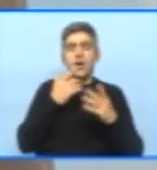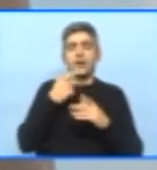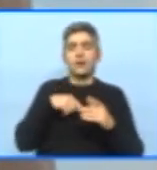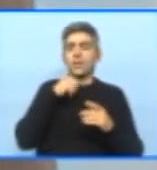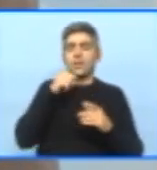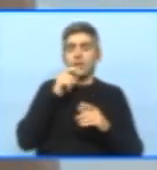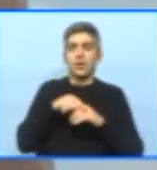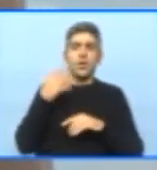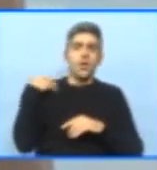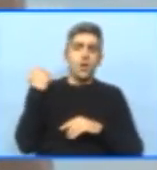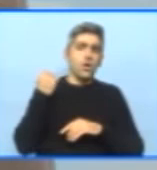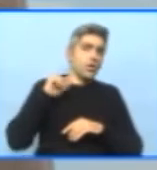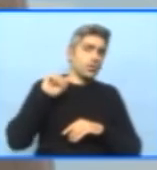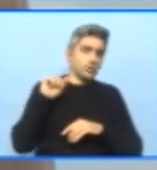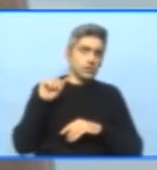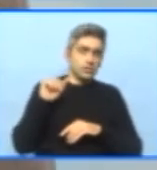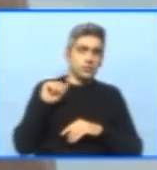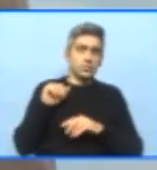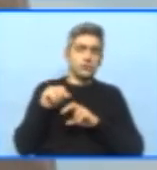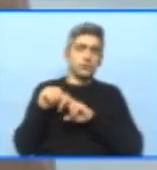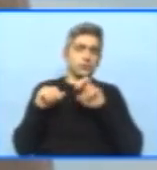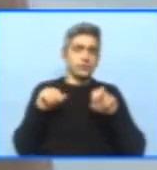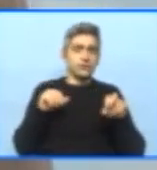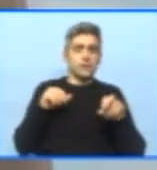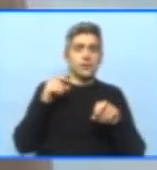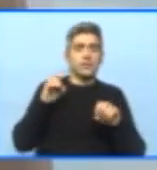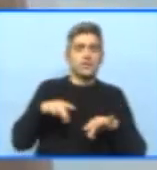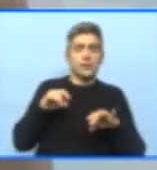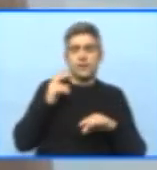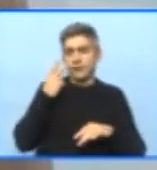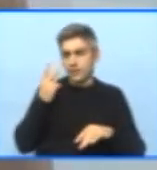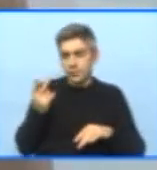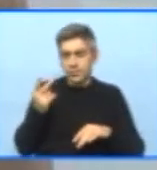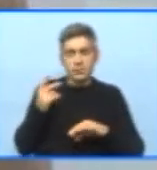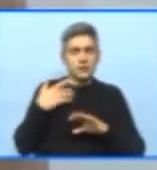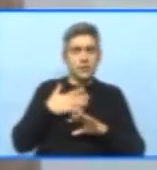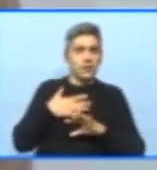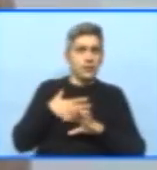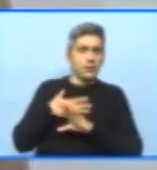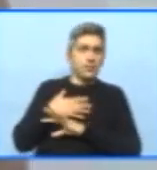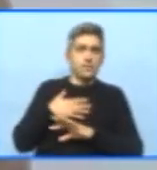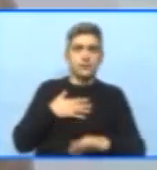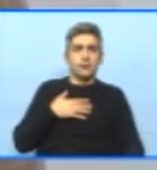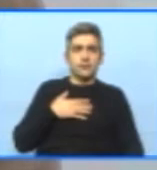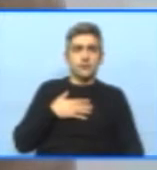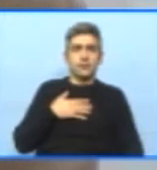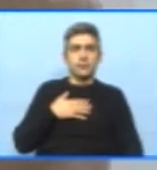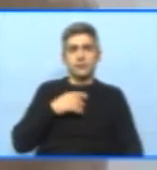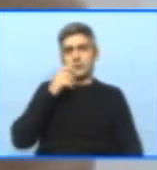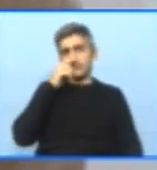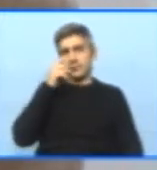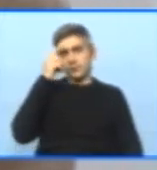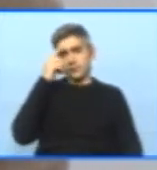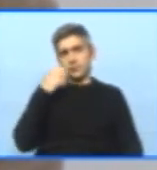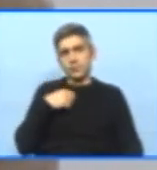costas, sair do passeio, para não ver aquilo que é o outro. Deixa-me só lembrar-me também